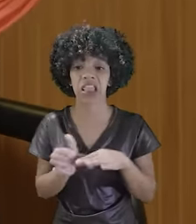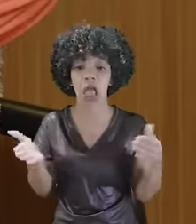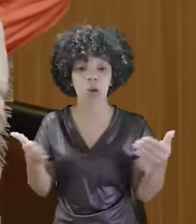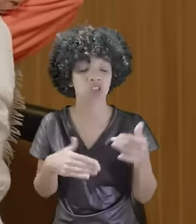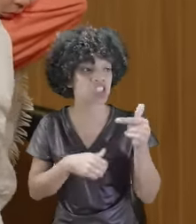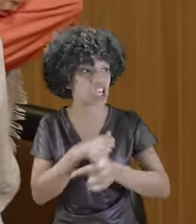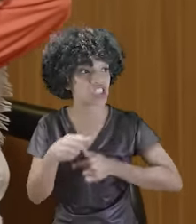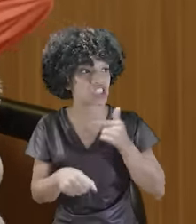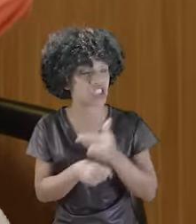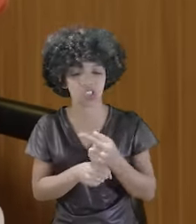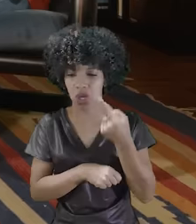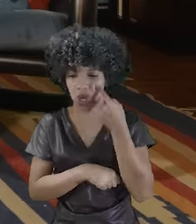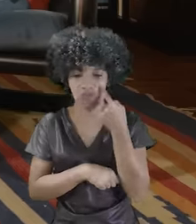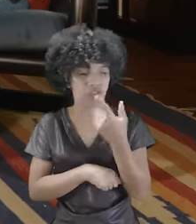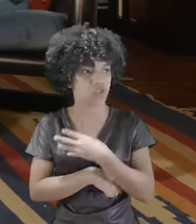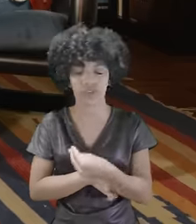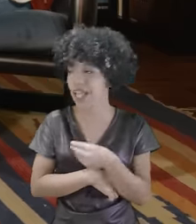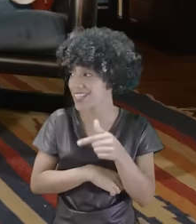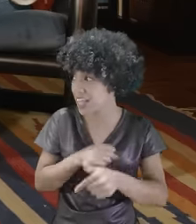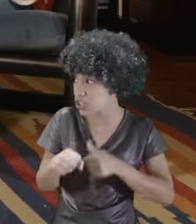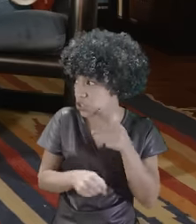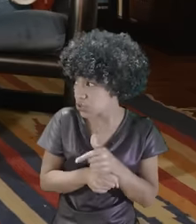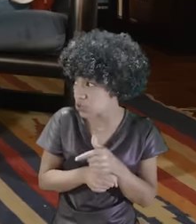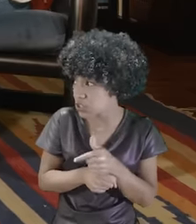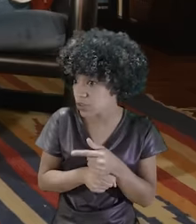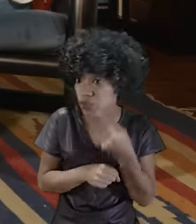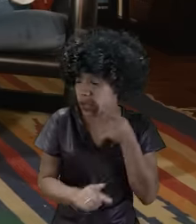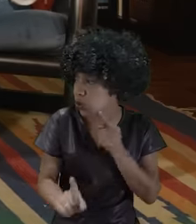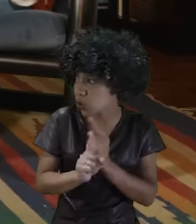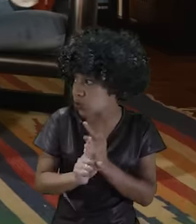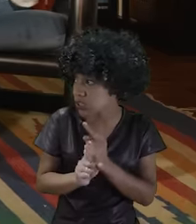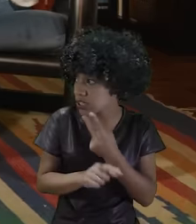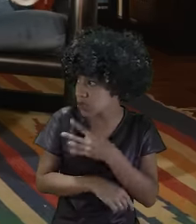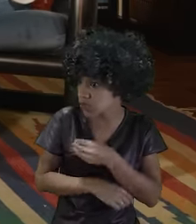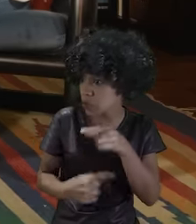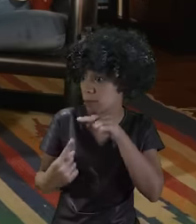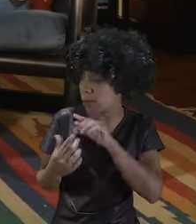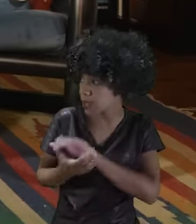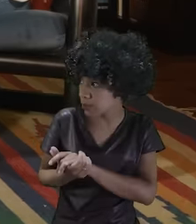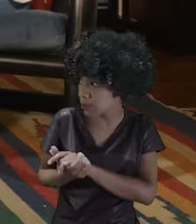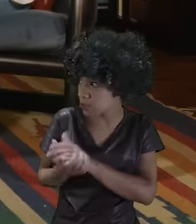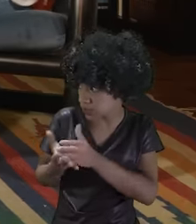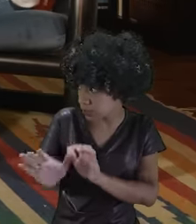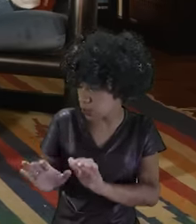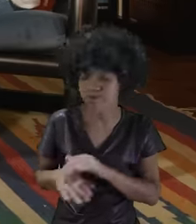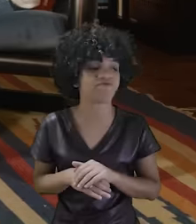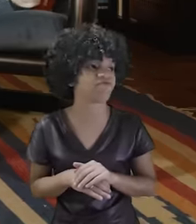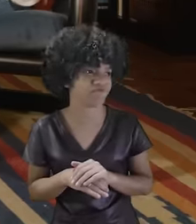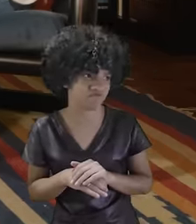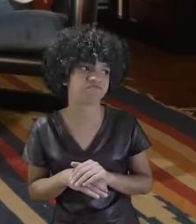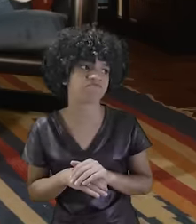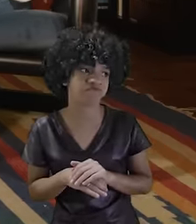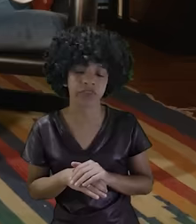agora Fez 17 anos que não via as crianças sete anos eu não ver seus filhos não né É e quer dizer você tá me dizendo então que a